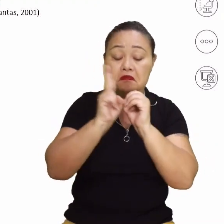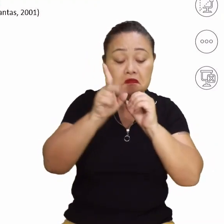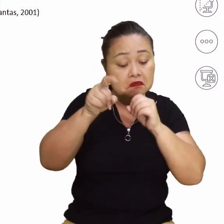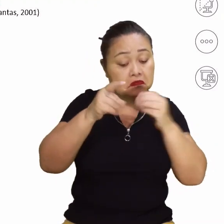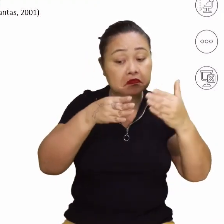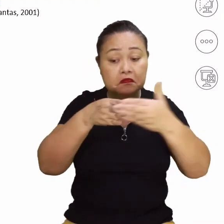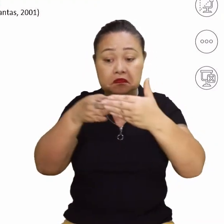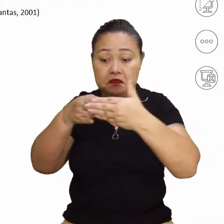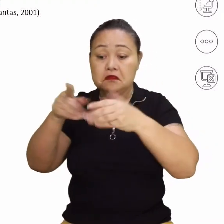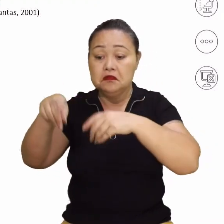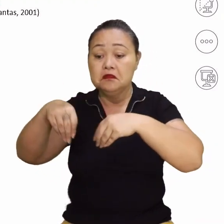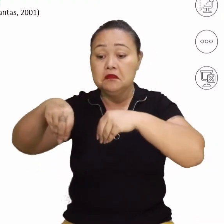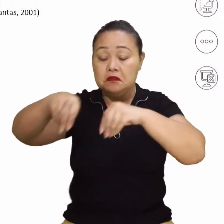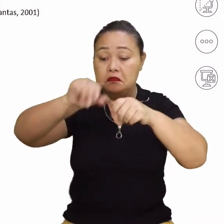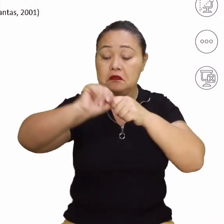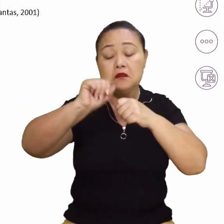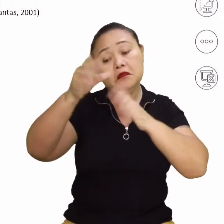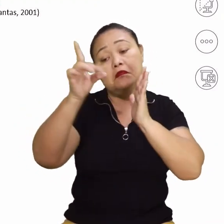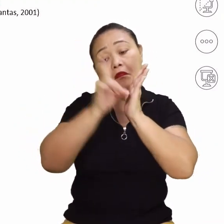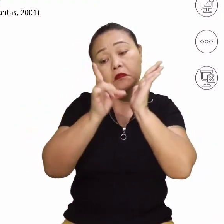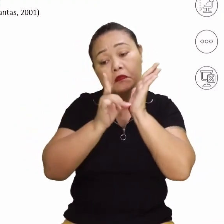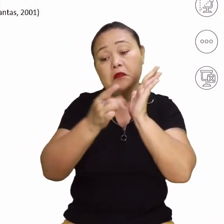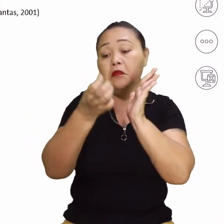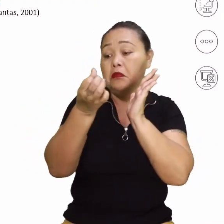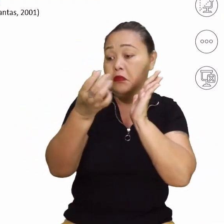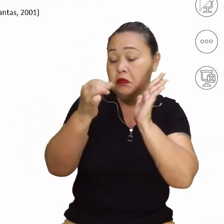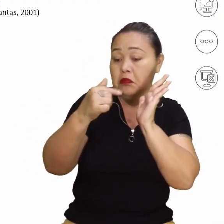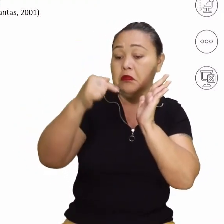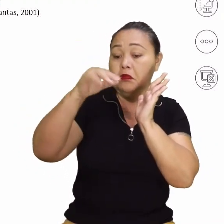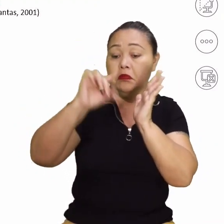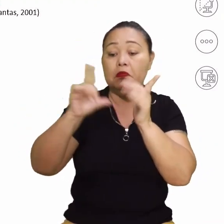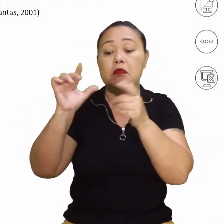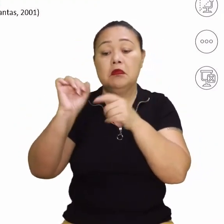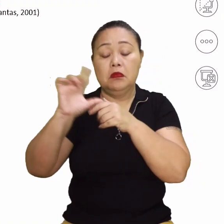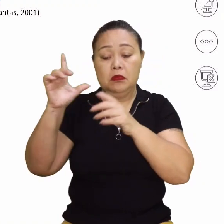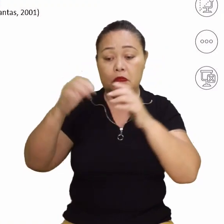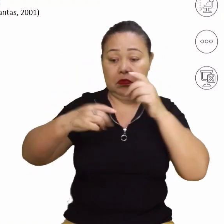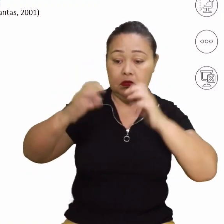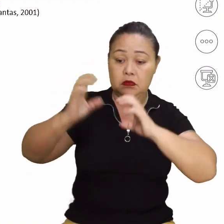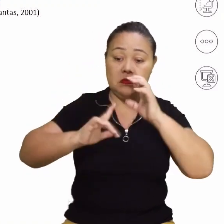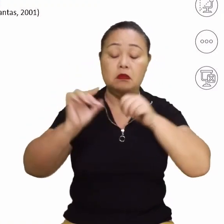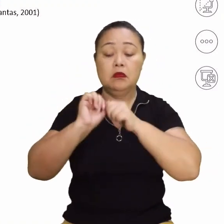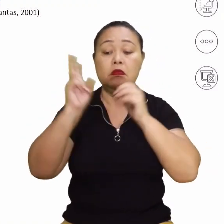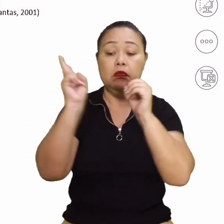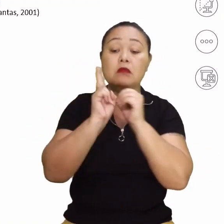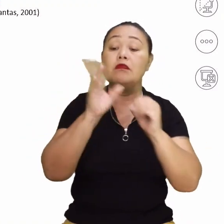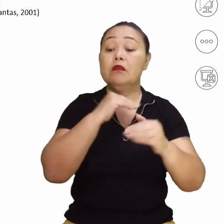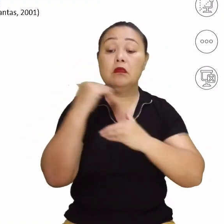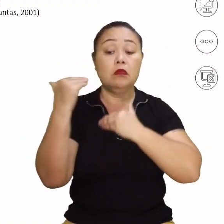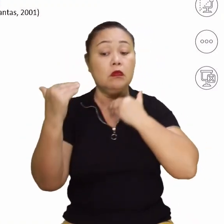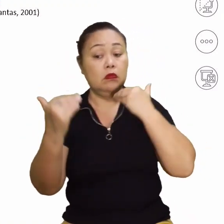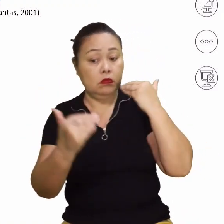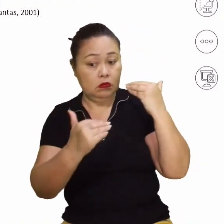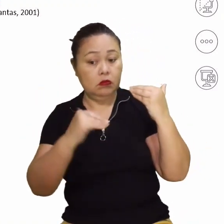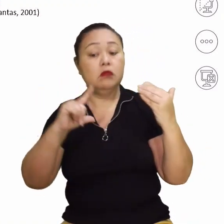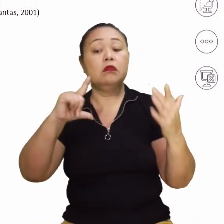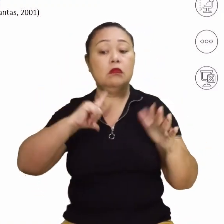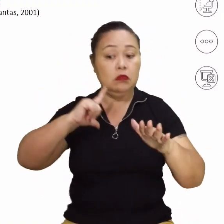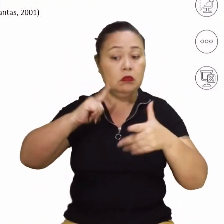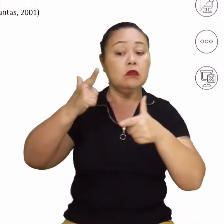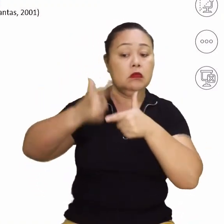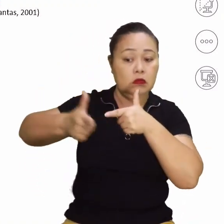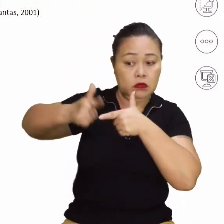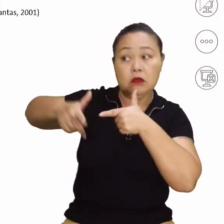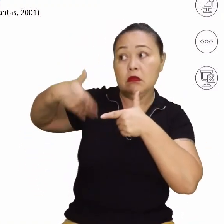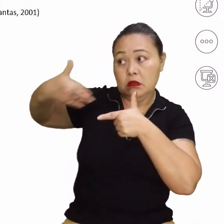delimitada Como foi na década de 60 70 aquele conflito em que muitos indígenas morriam né E ainda tem